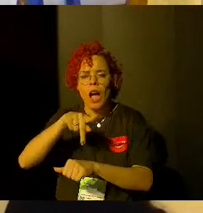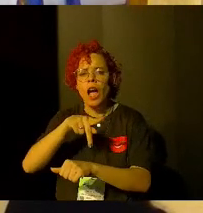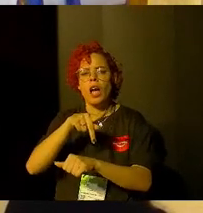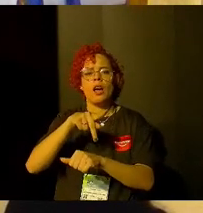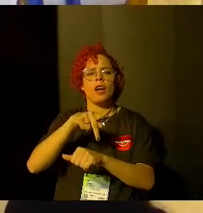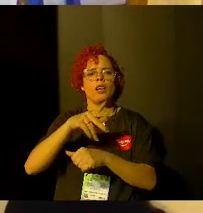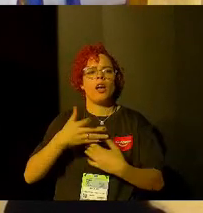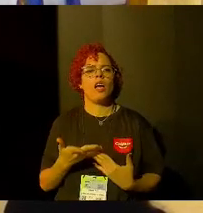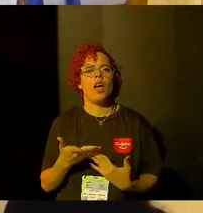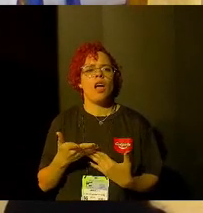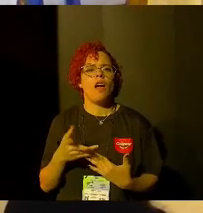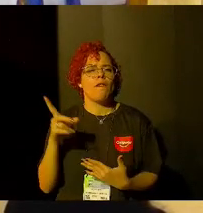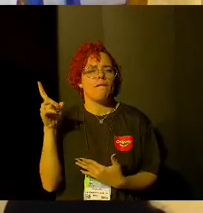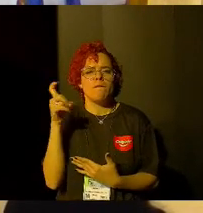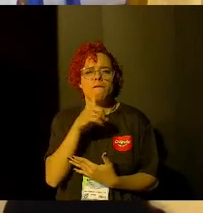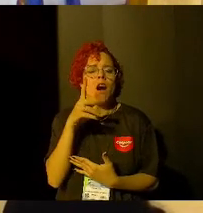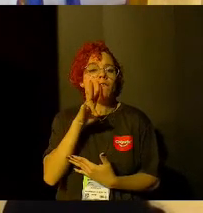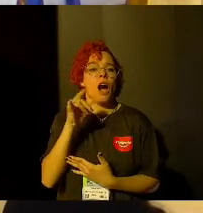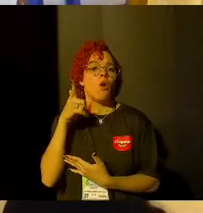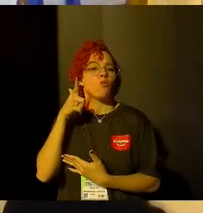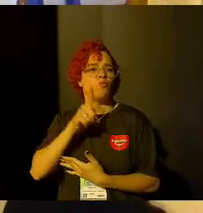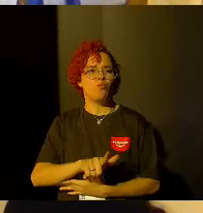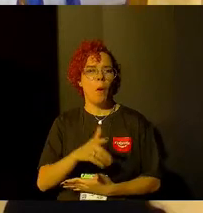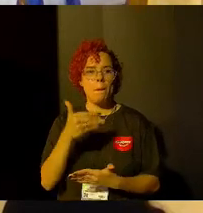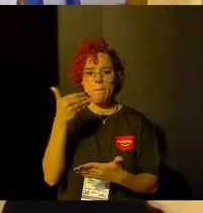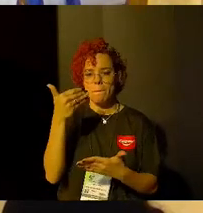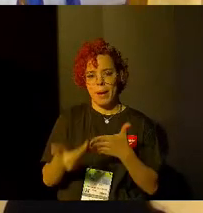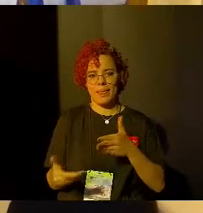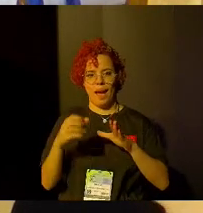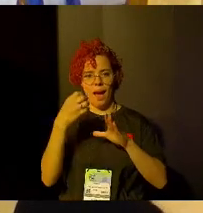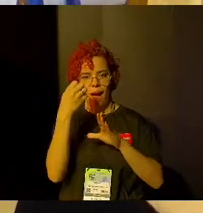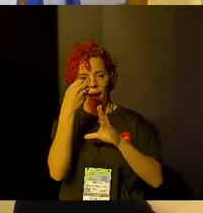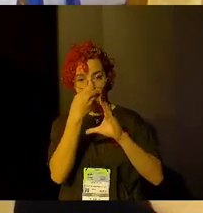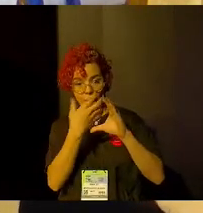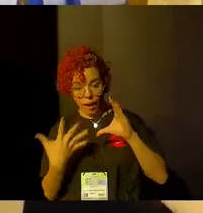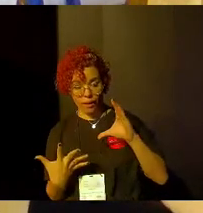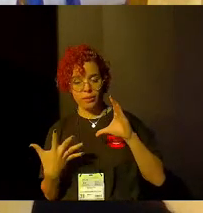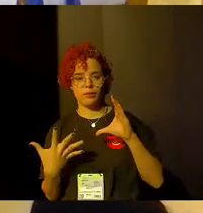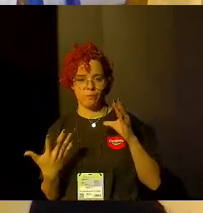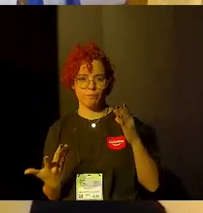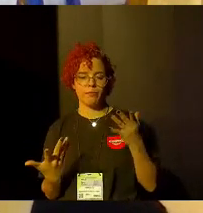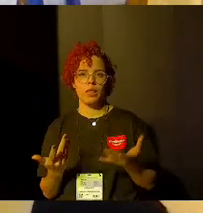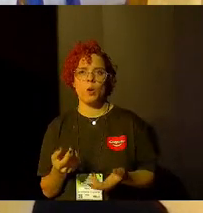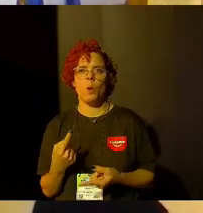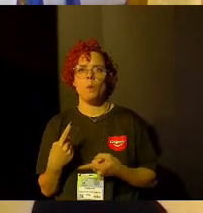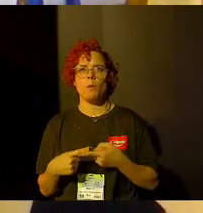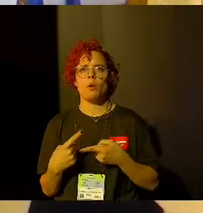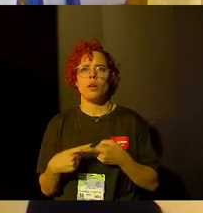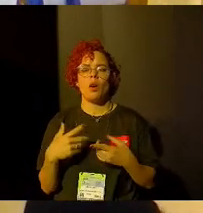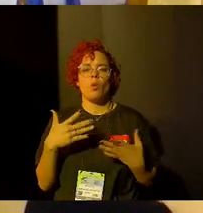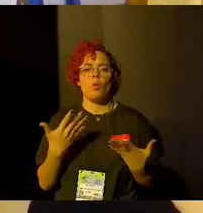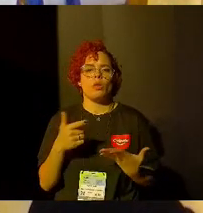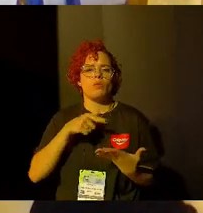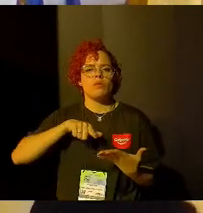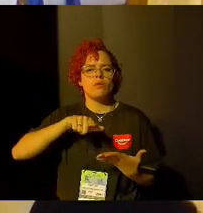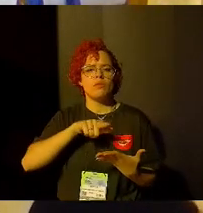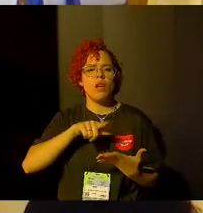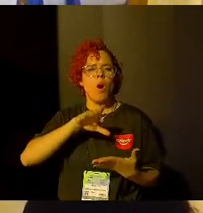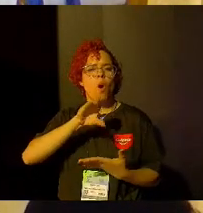dificilmente vai conseguir perder essa característica porque quando você colonizado